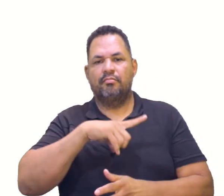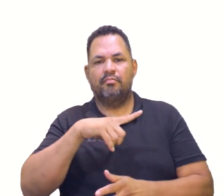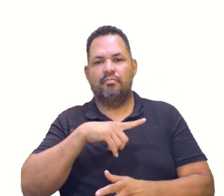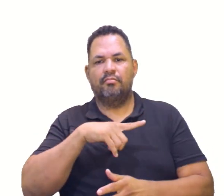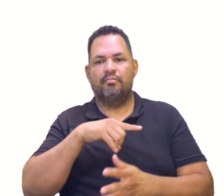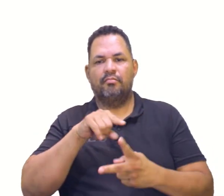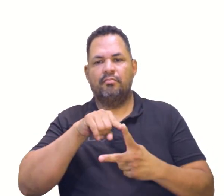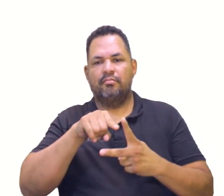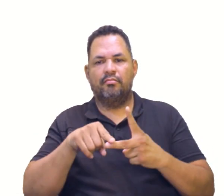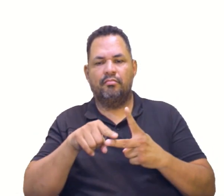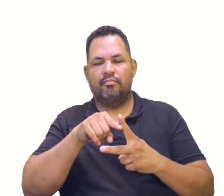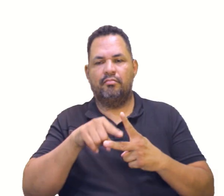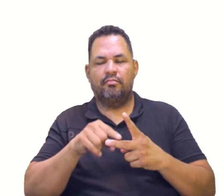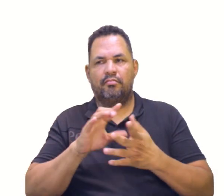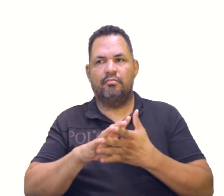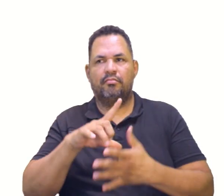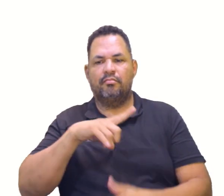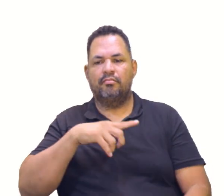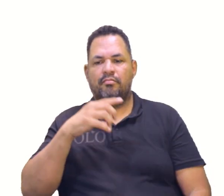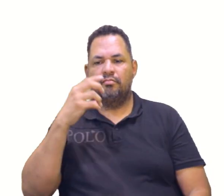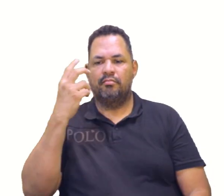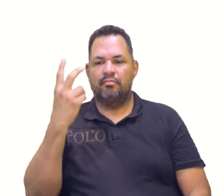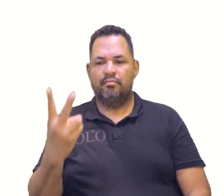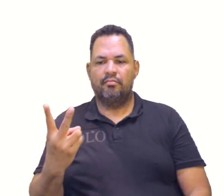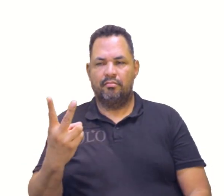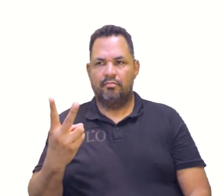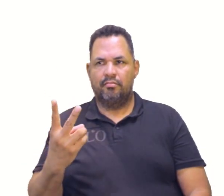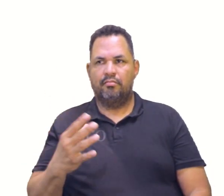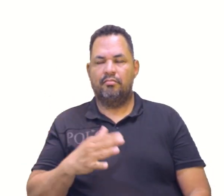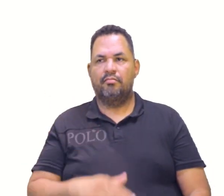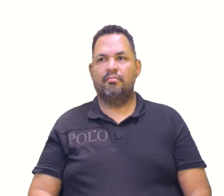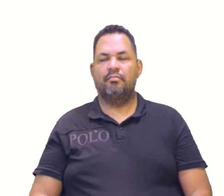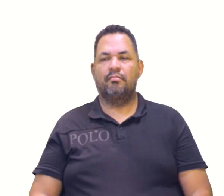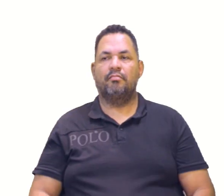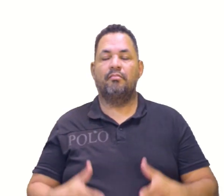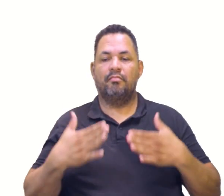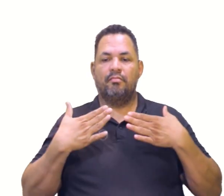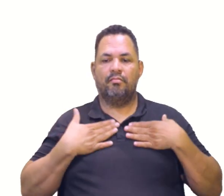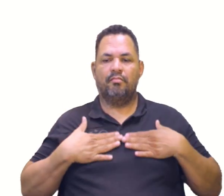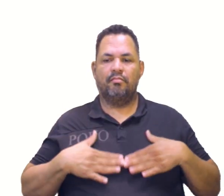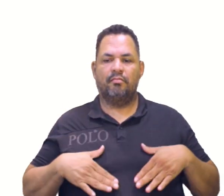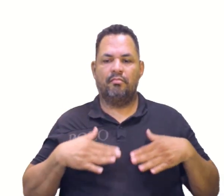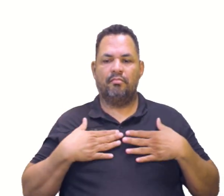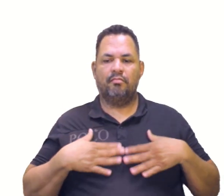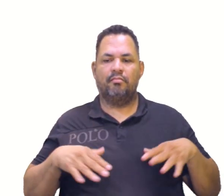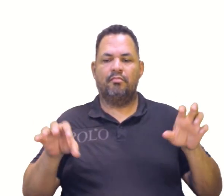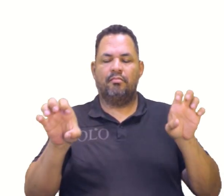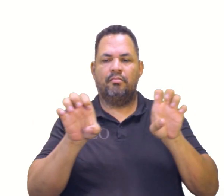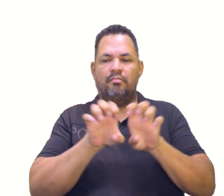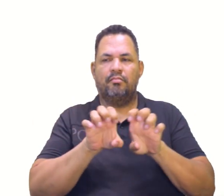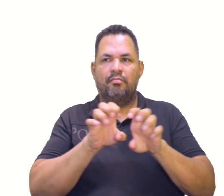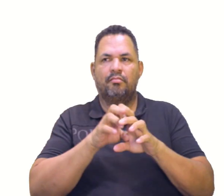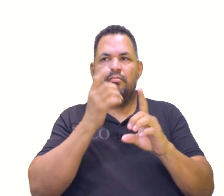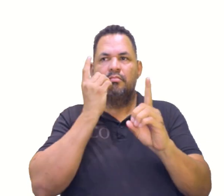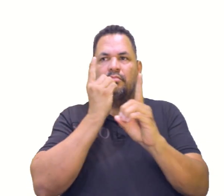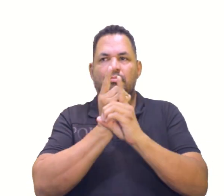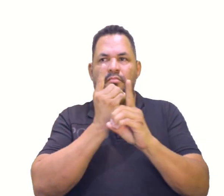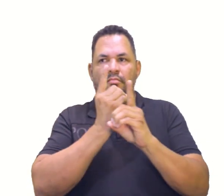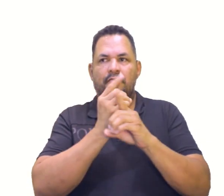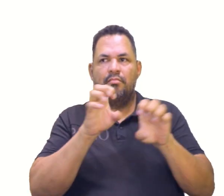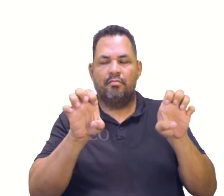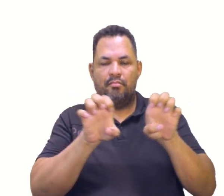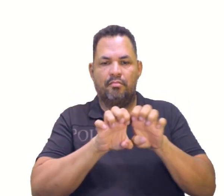coeficiente angular 2. Daí aqui, ó, nós vamos fazer com calma, tá, a equação da reta, e aí vamos achar a